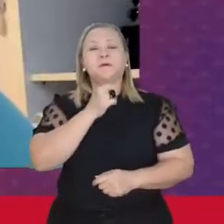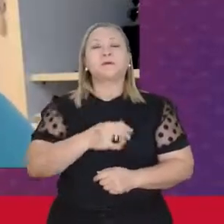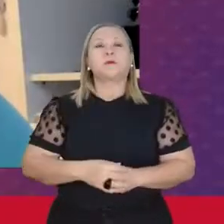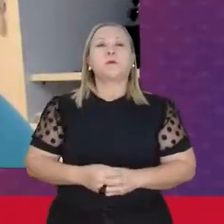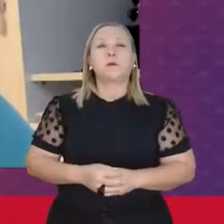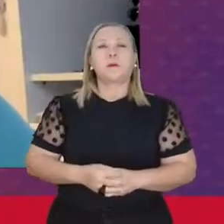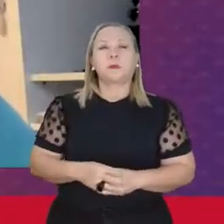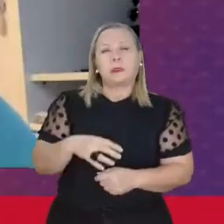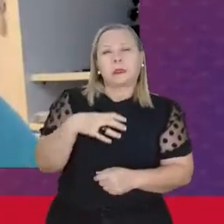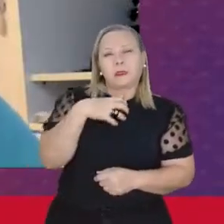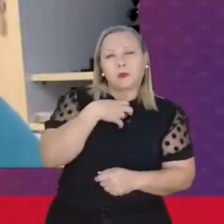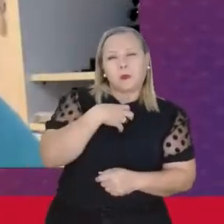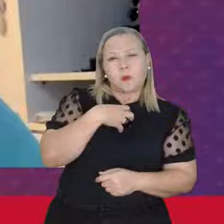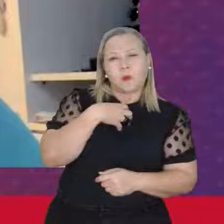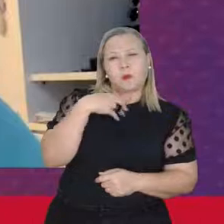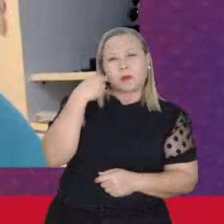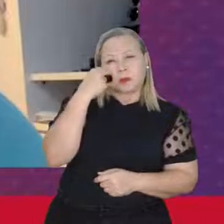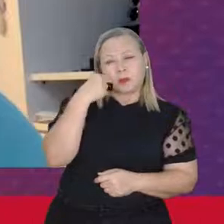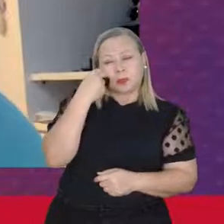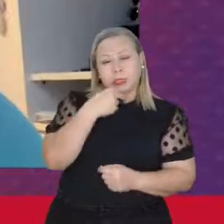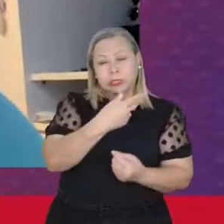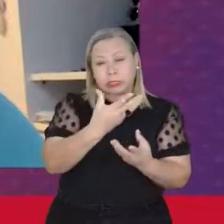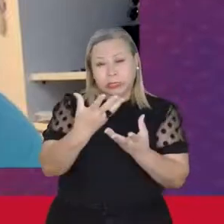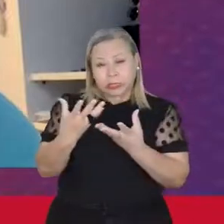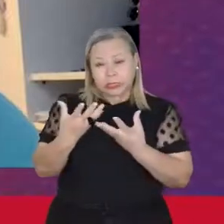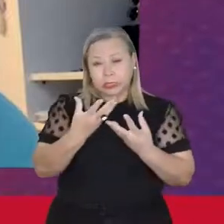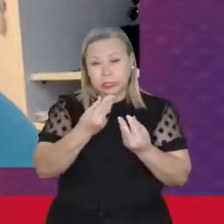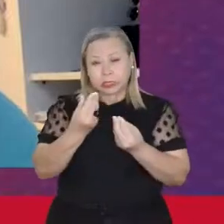uma situação, né, que é bastante